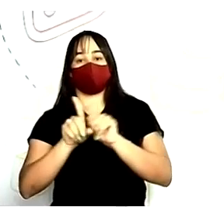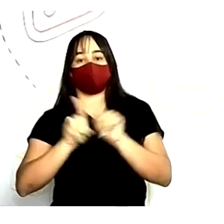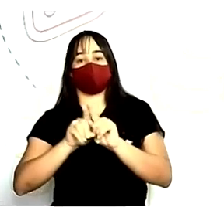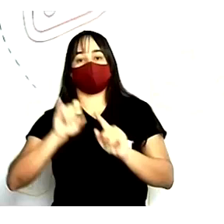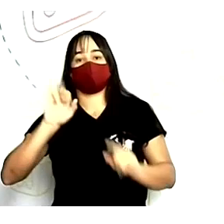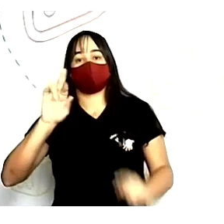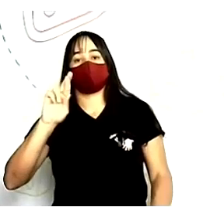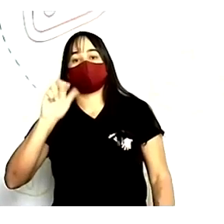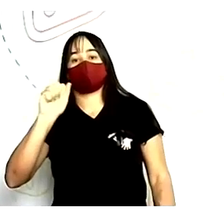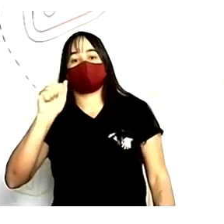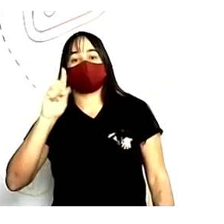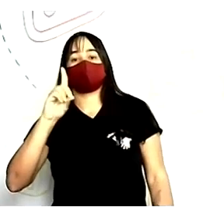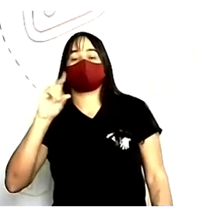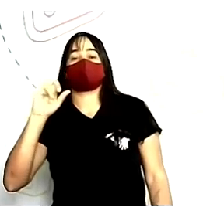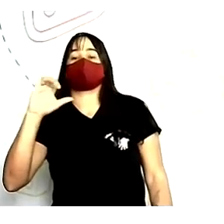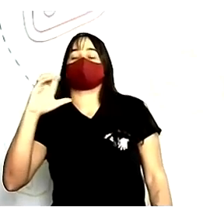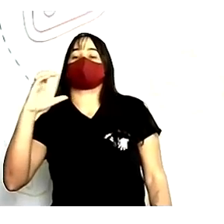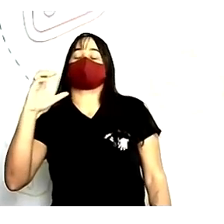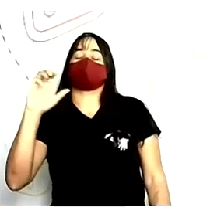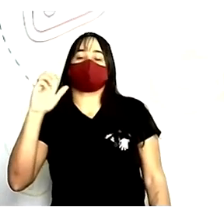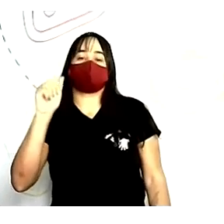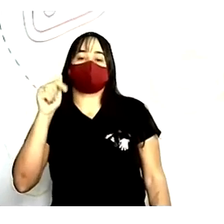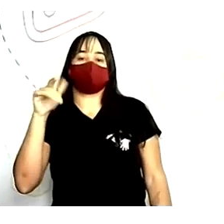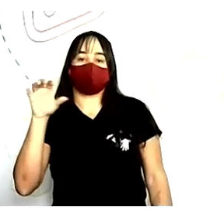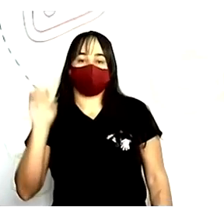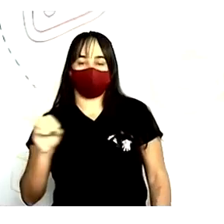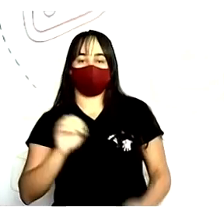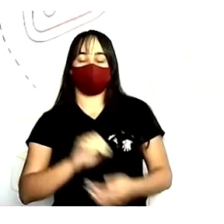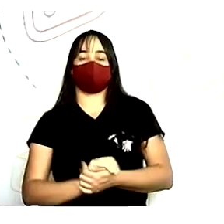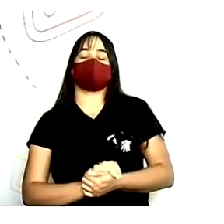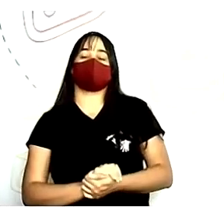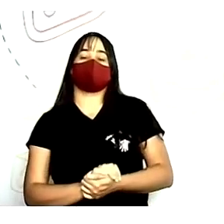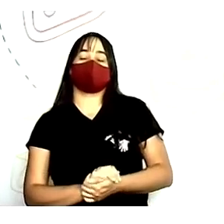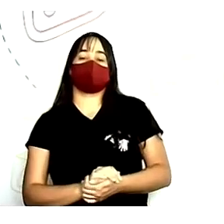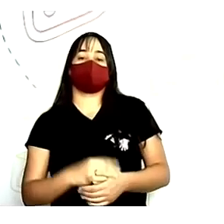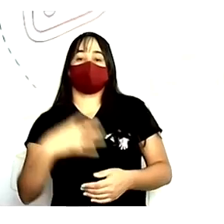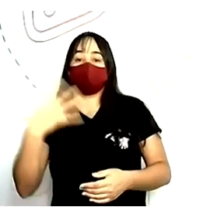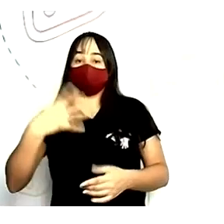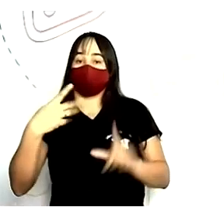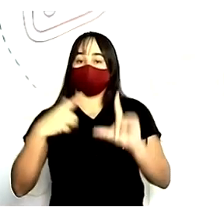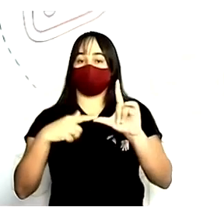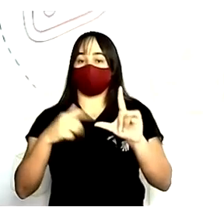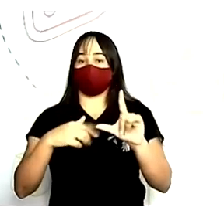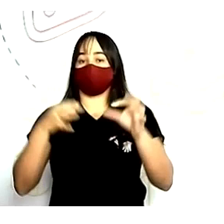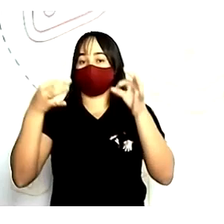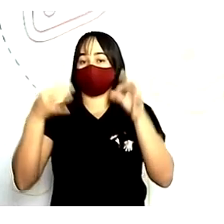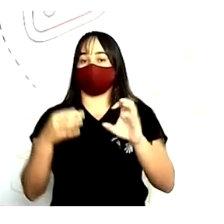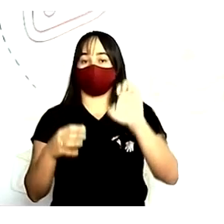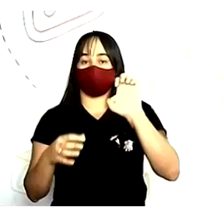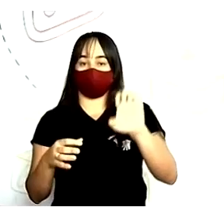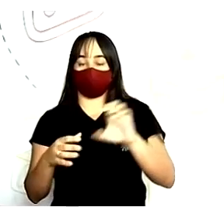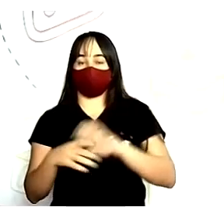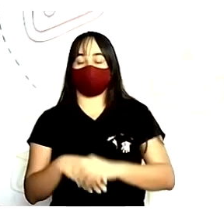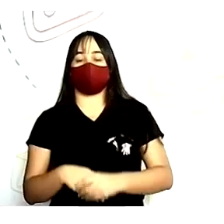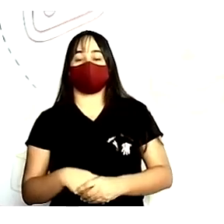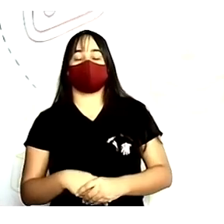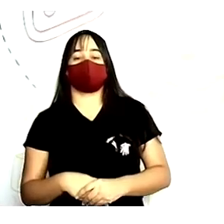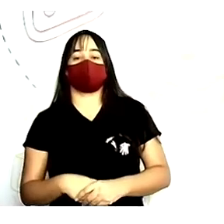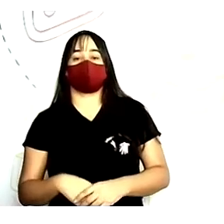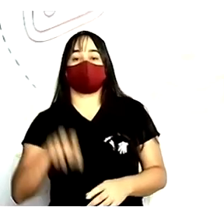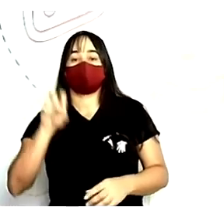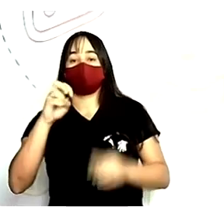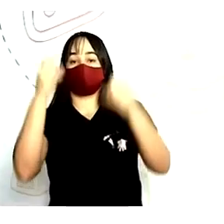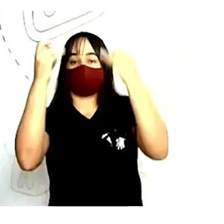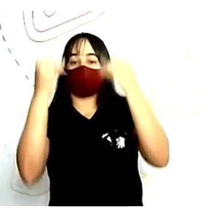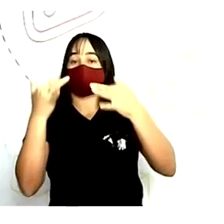irradiação. Na quarta questão, a alternativa correta é a alternativa E. Quinta questão: explique